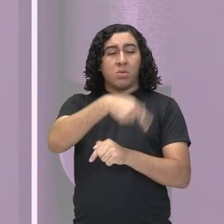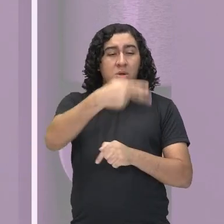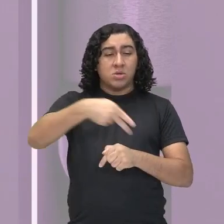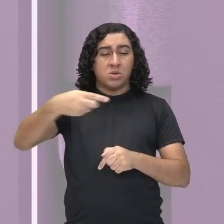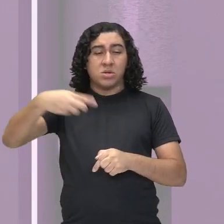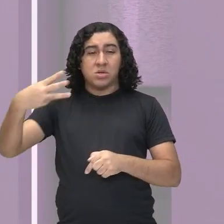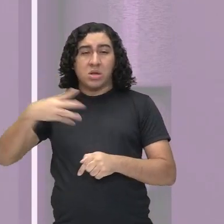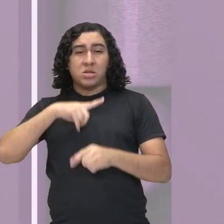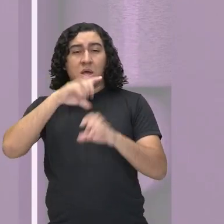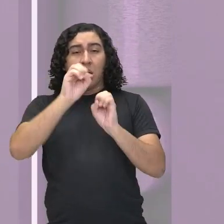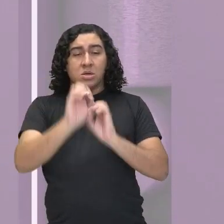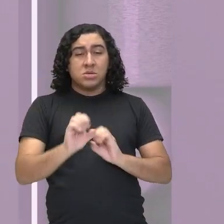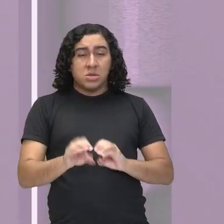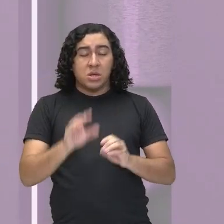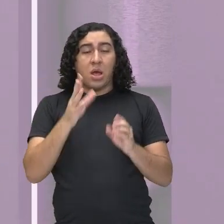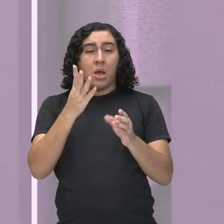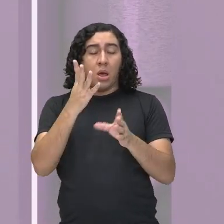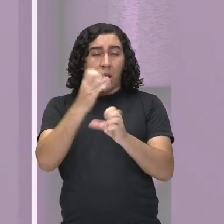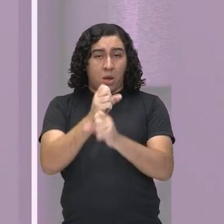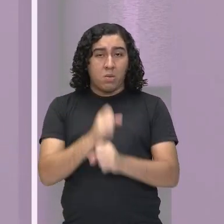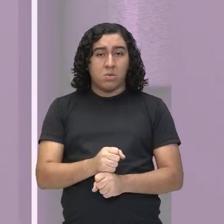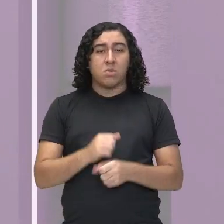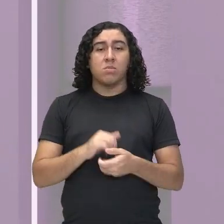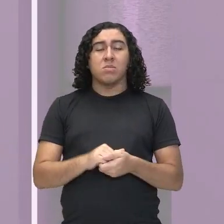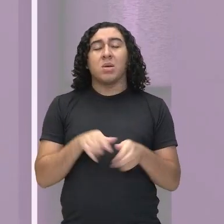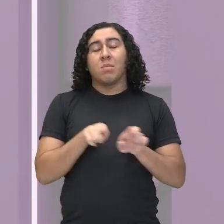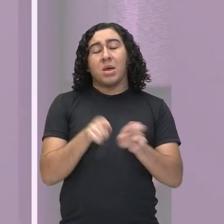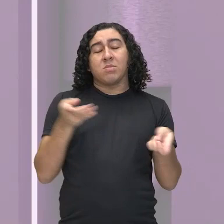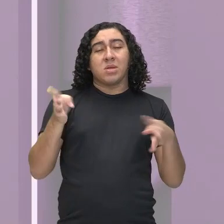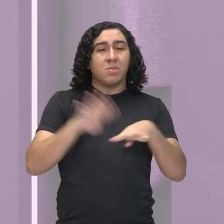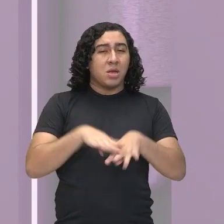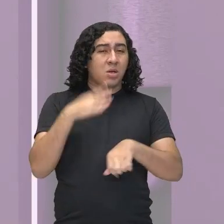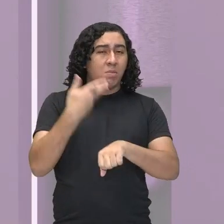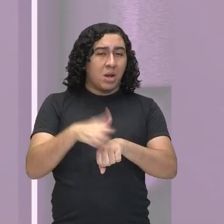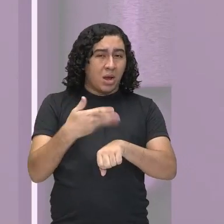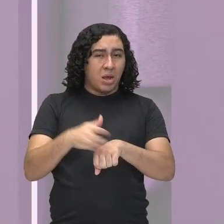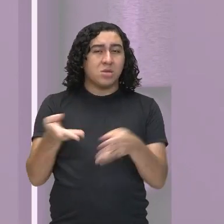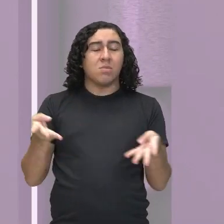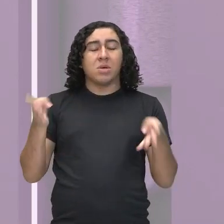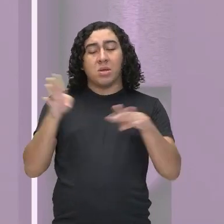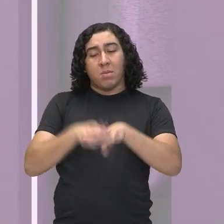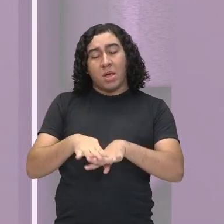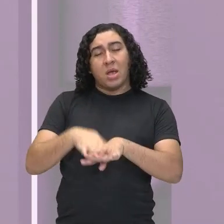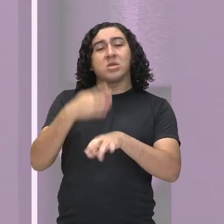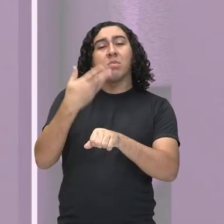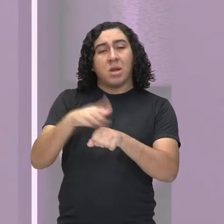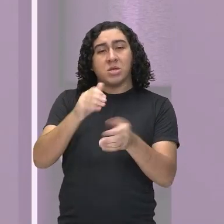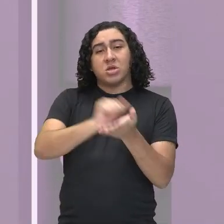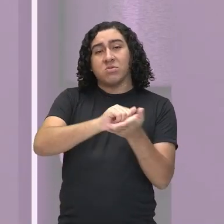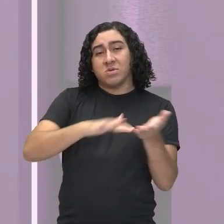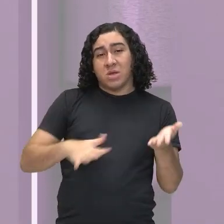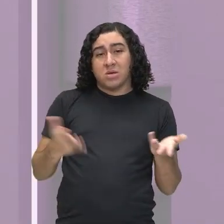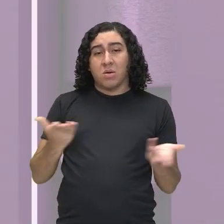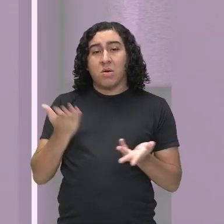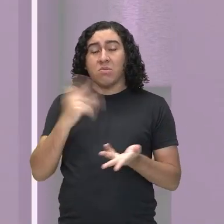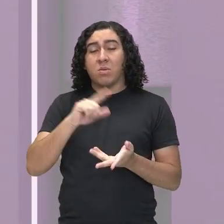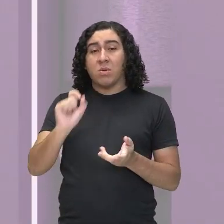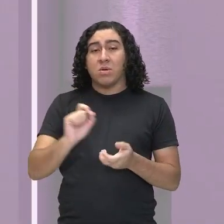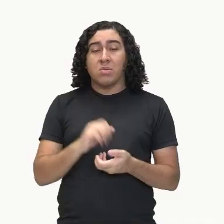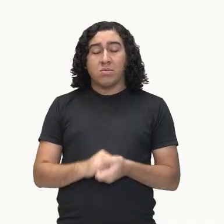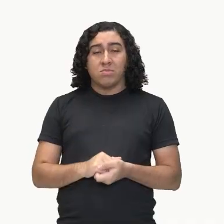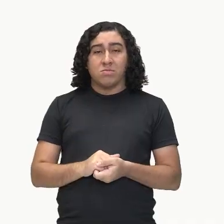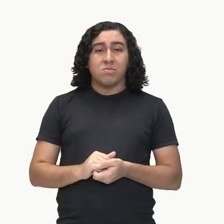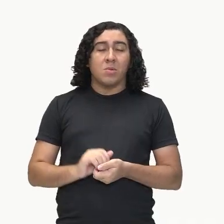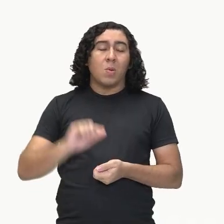na terceira observação. Mas matemática é prática, matemática é exercício e vamos então agora fazer